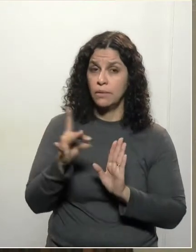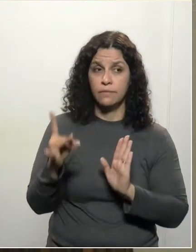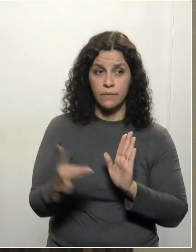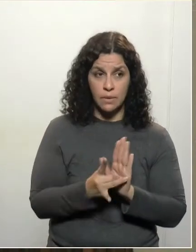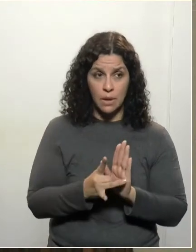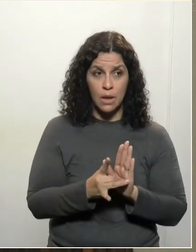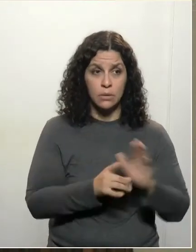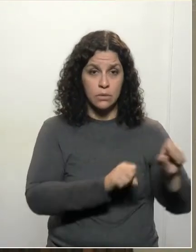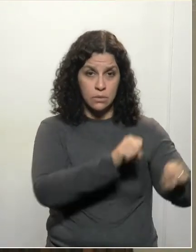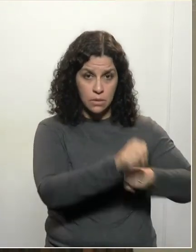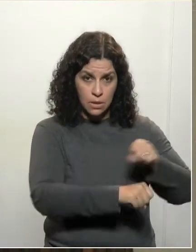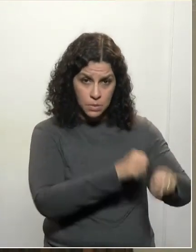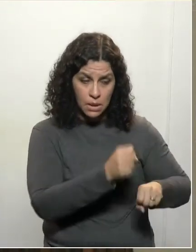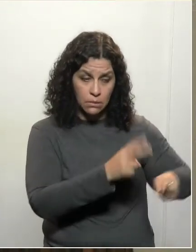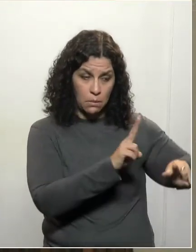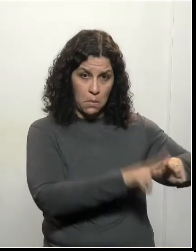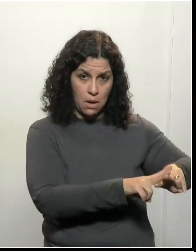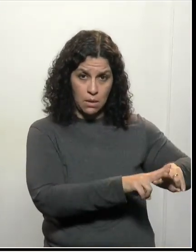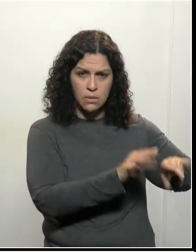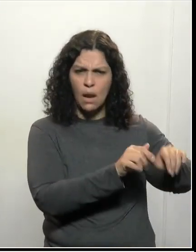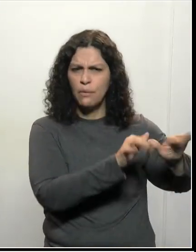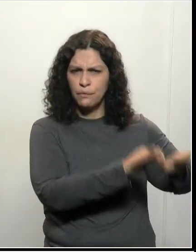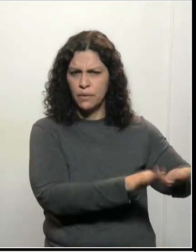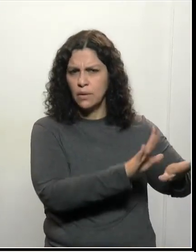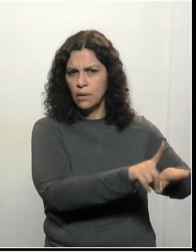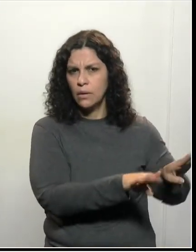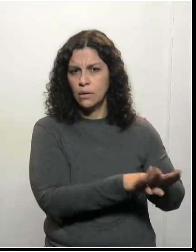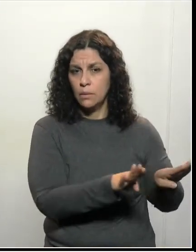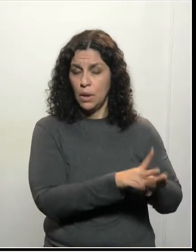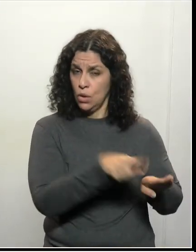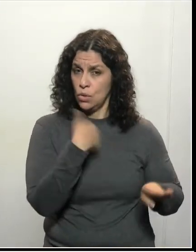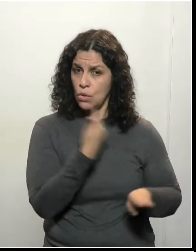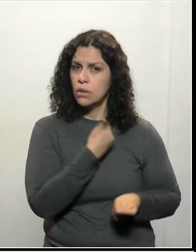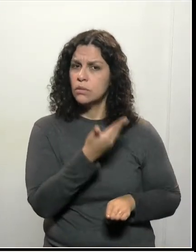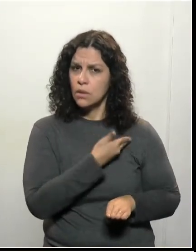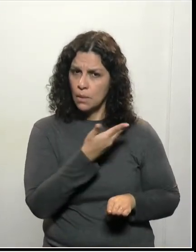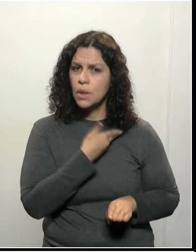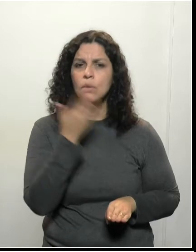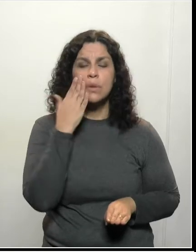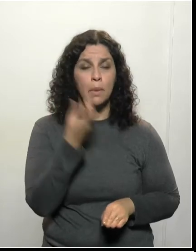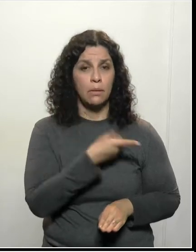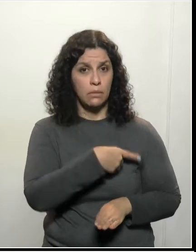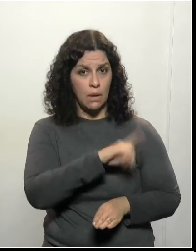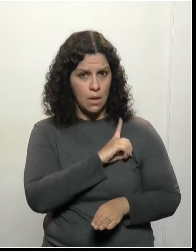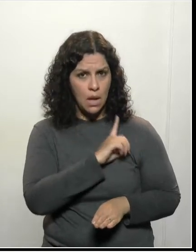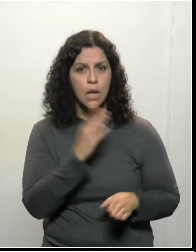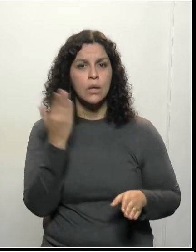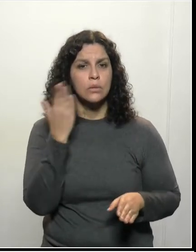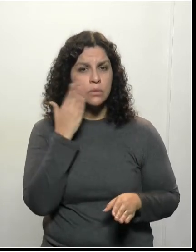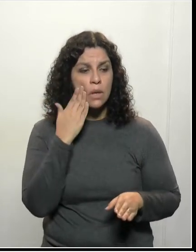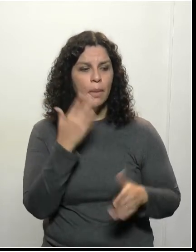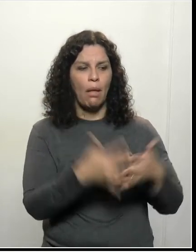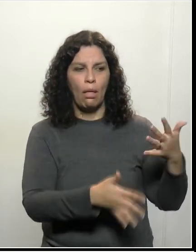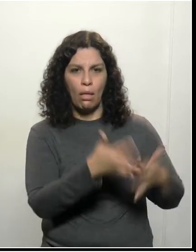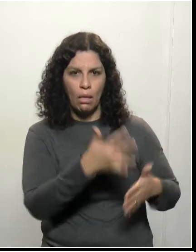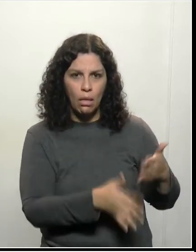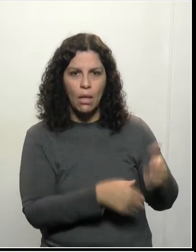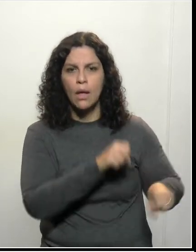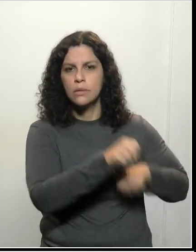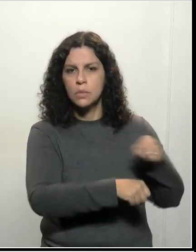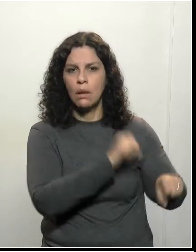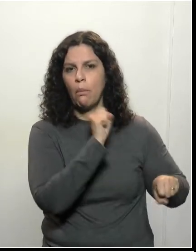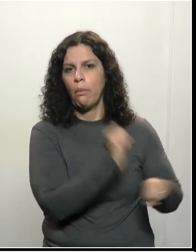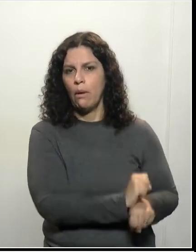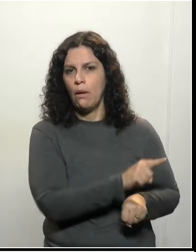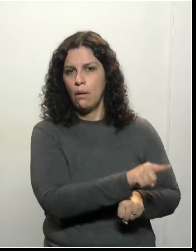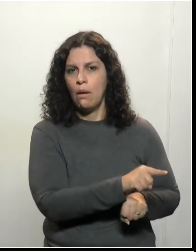as bicicletas apreendidas, e a gente sabe, os nossos colegas aqui delegados sabem do estorvo que são essas